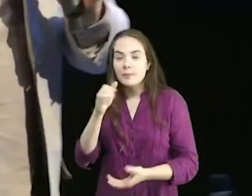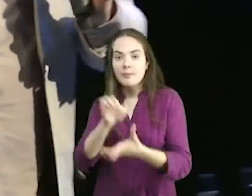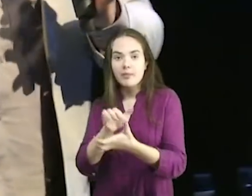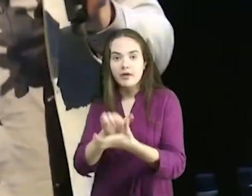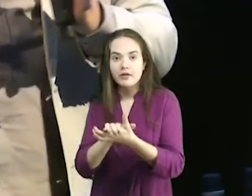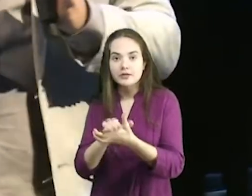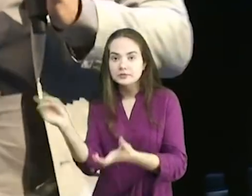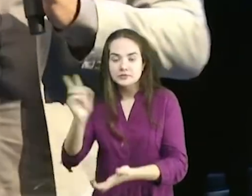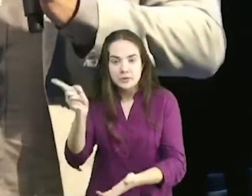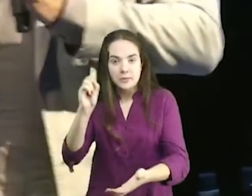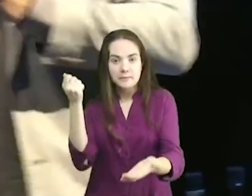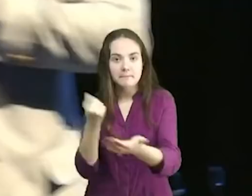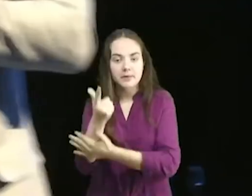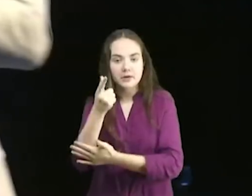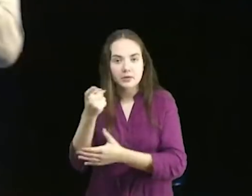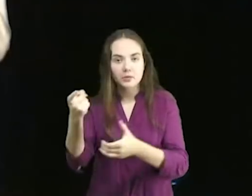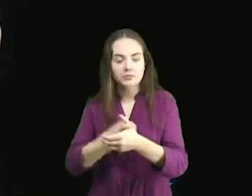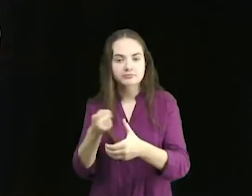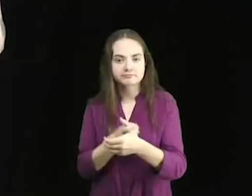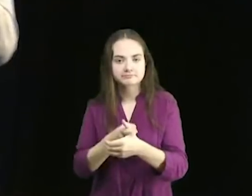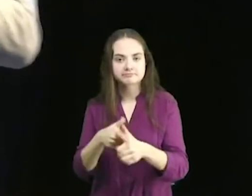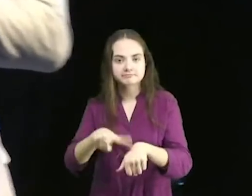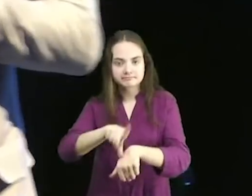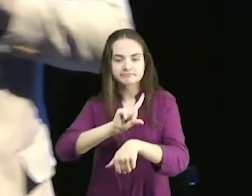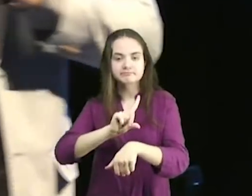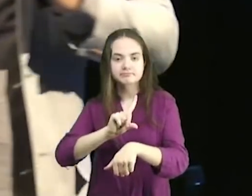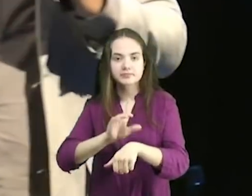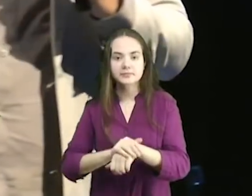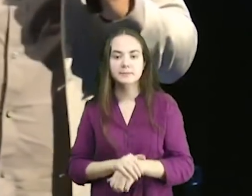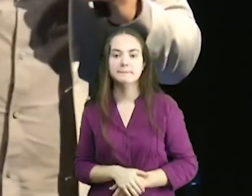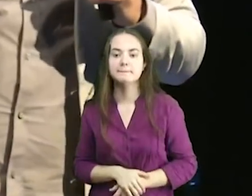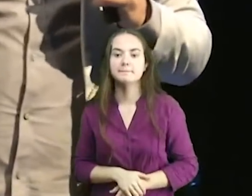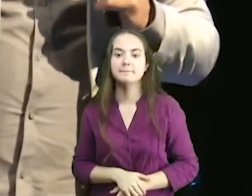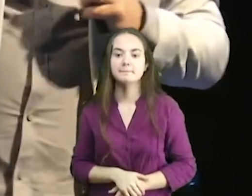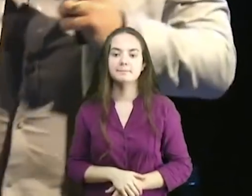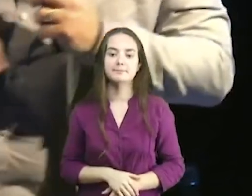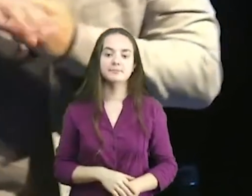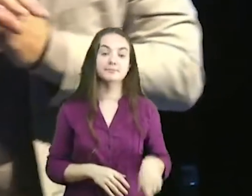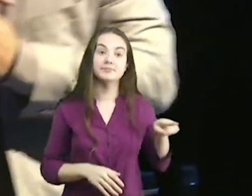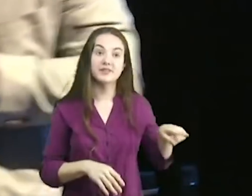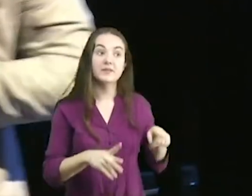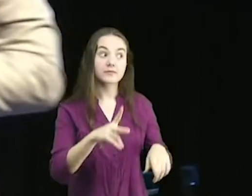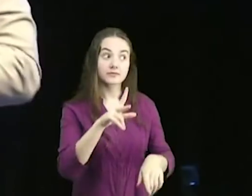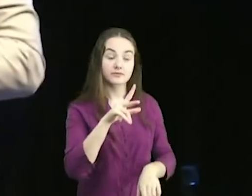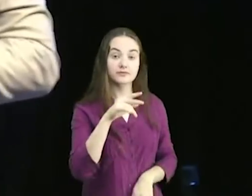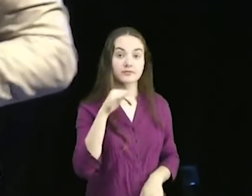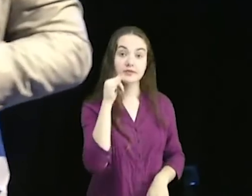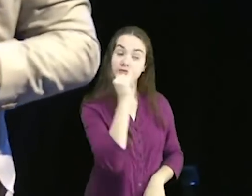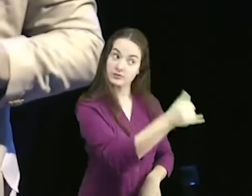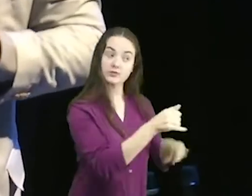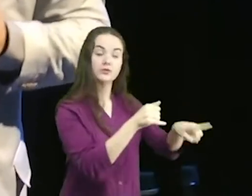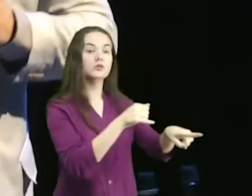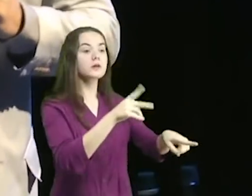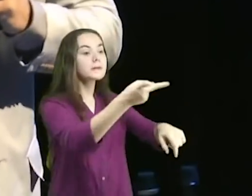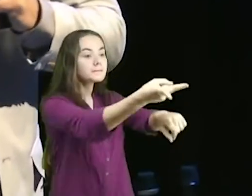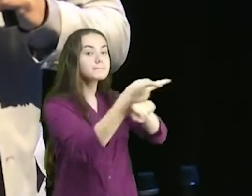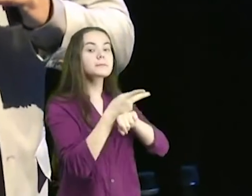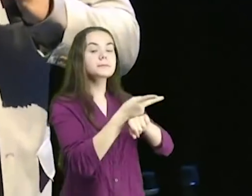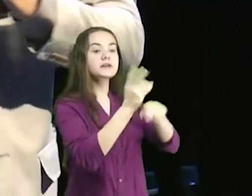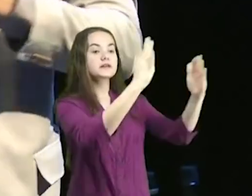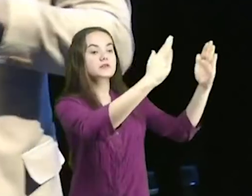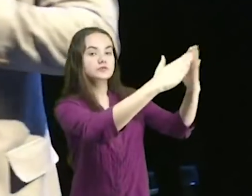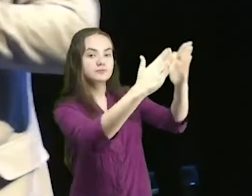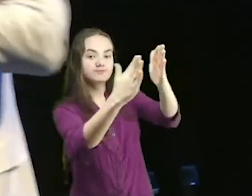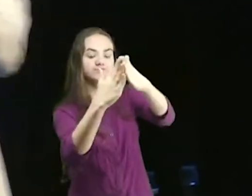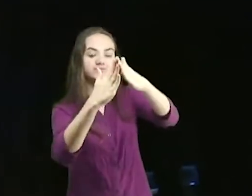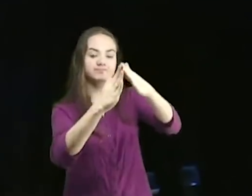Aí, sabe o que o profeta diz? Pega mais emprestado, você vai pegar a vasilha. Pega para de todos os vizinhos.